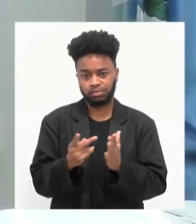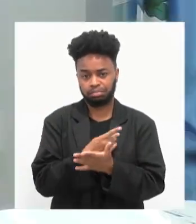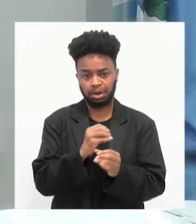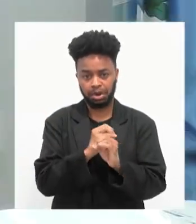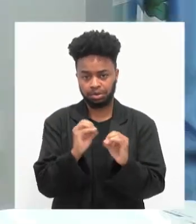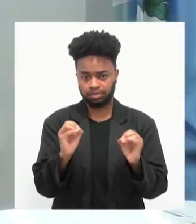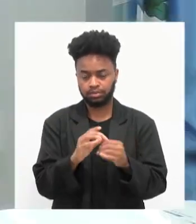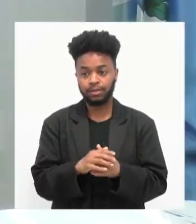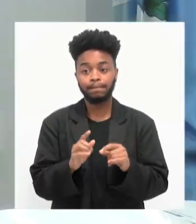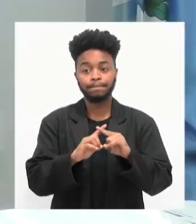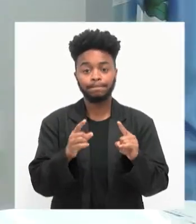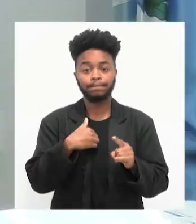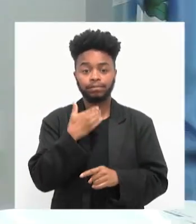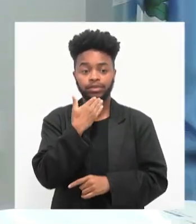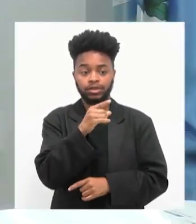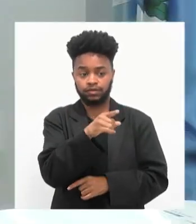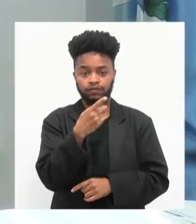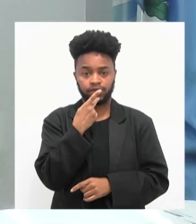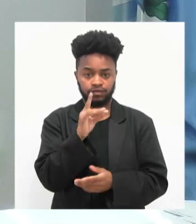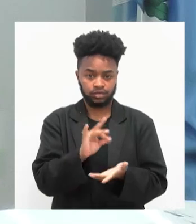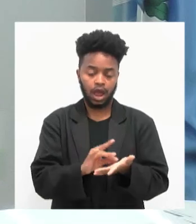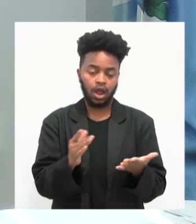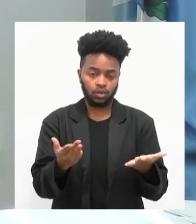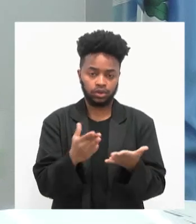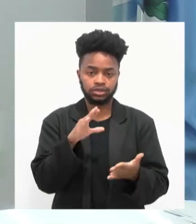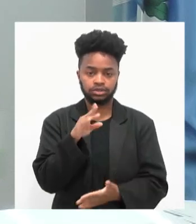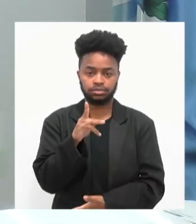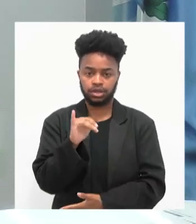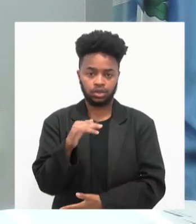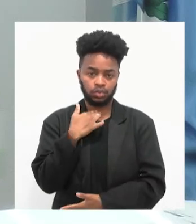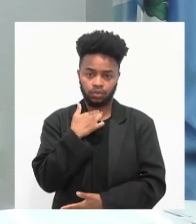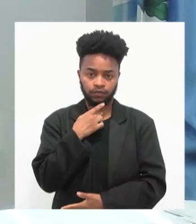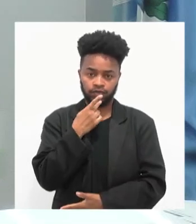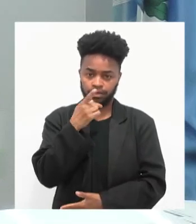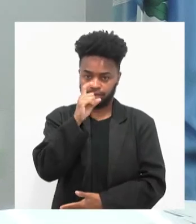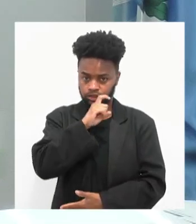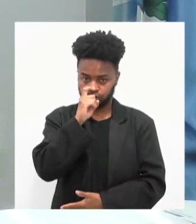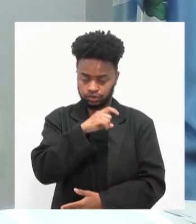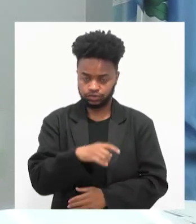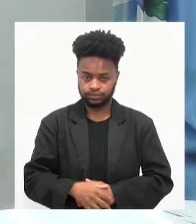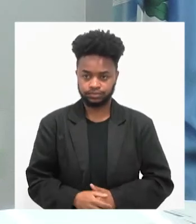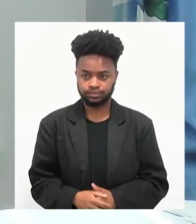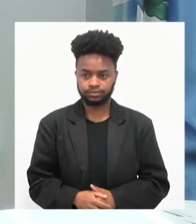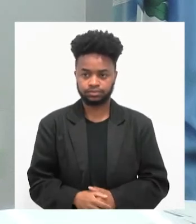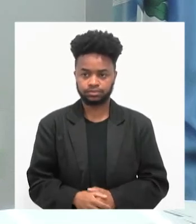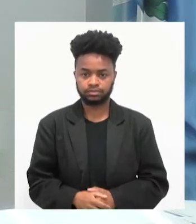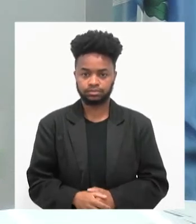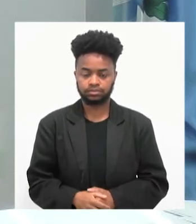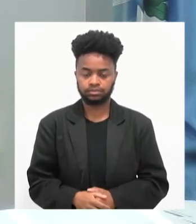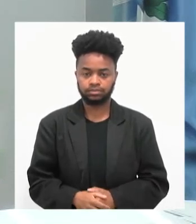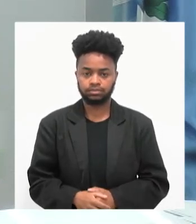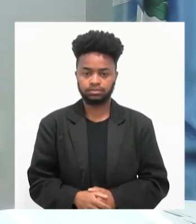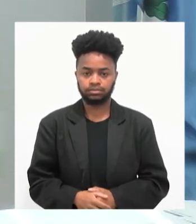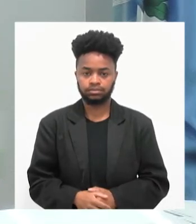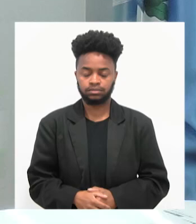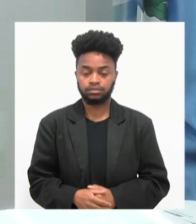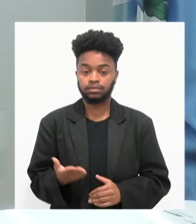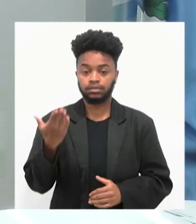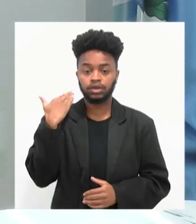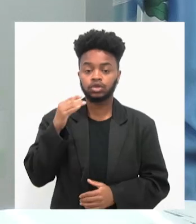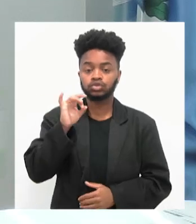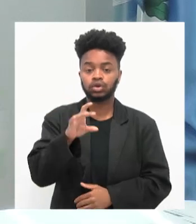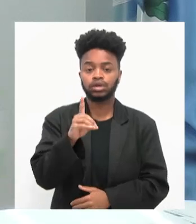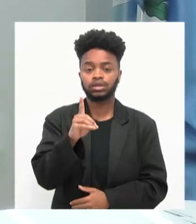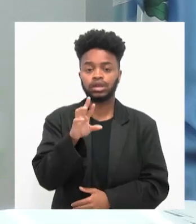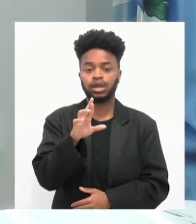que eu quero... O senhor sabe que o senhor está numa CPI, o senhor não Sim, pode sim. mentir, precisa falar a verdade. Quando o senhor fazia só a operação para a